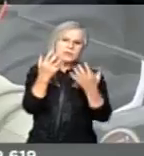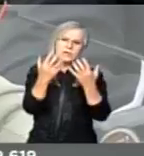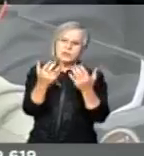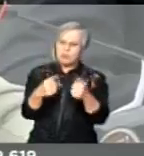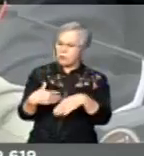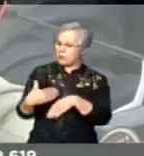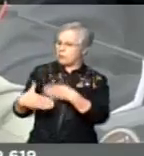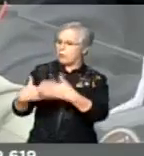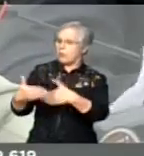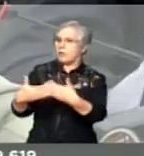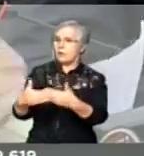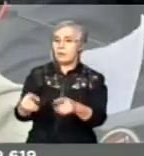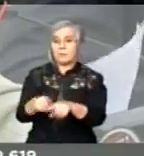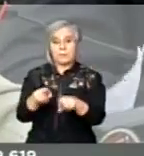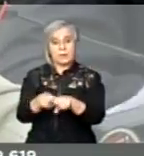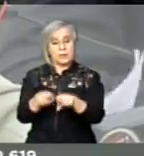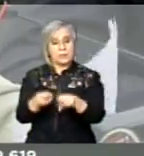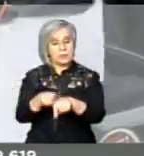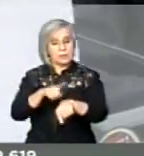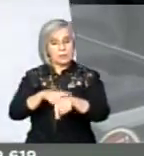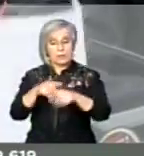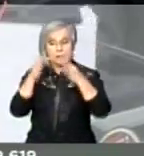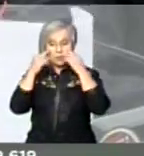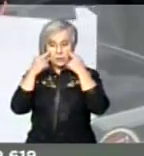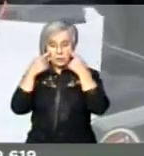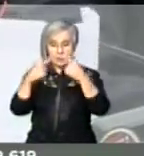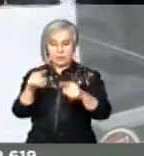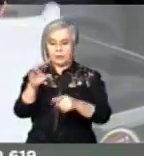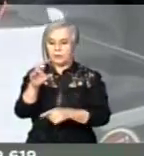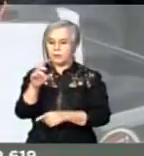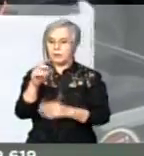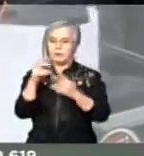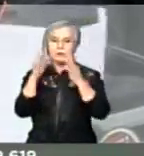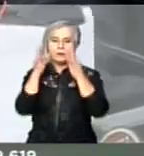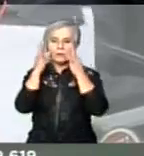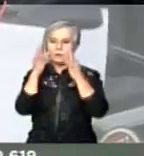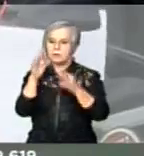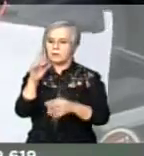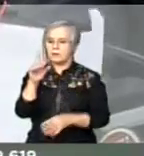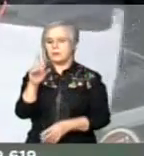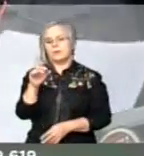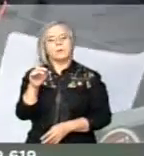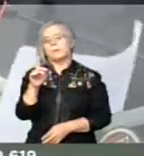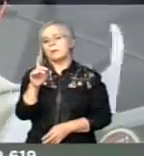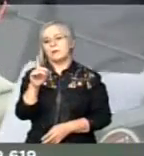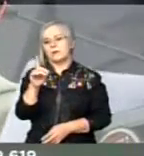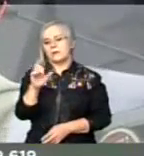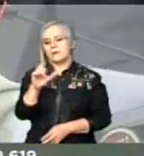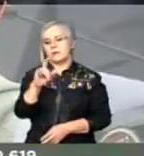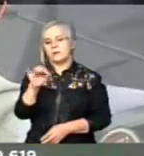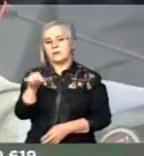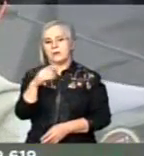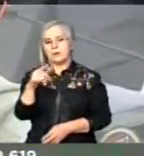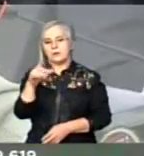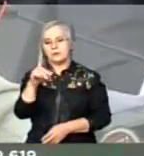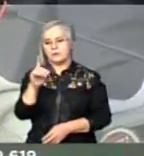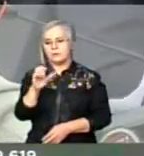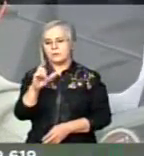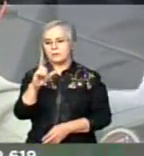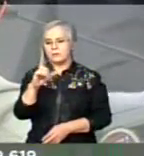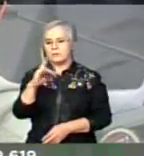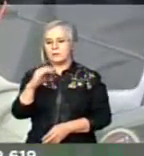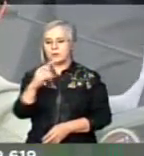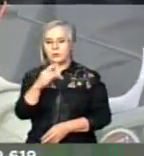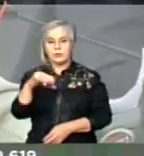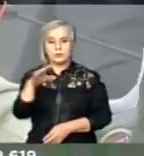mas na delação de Delcídio Amaral, se leram com atenção as 250 páginas, a pessoa menos acusada por ele